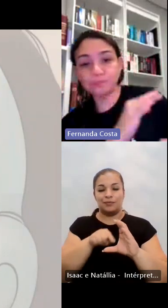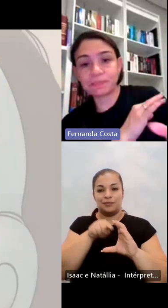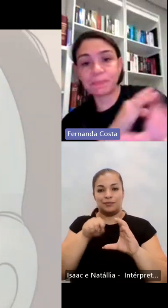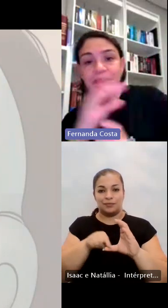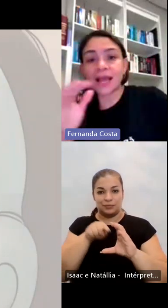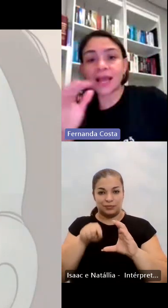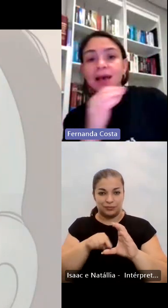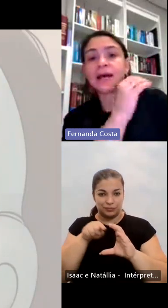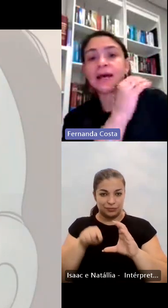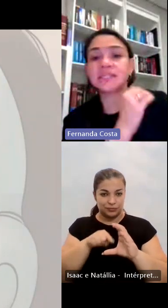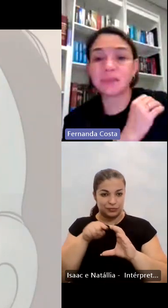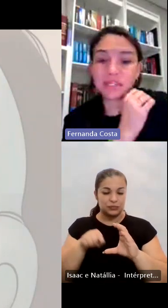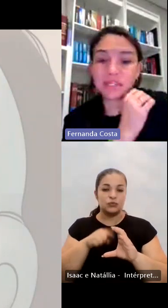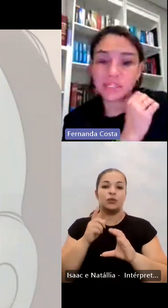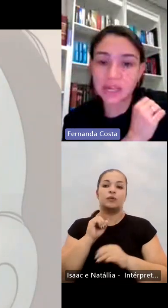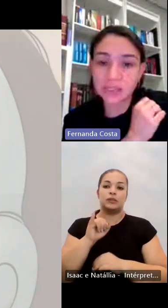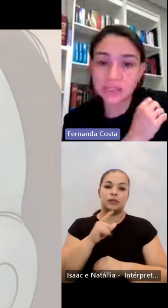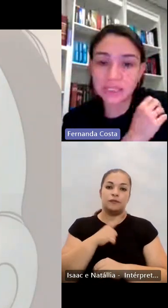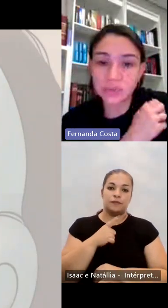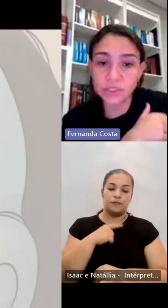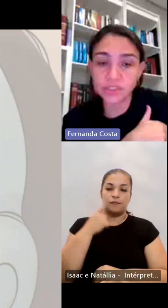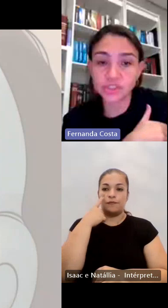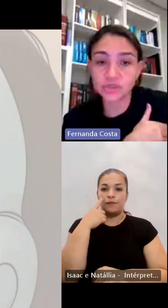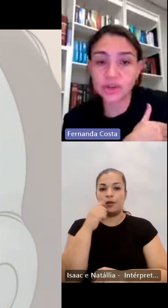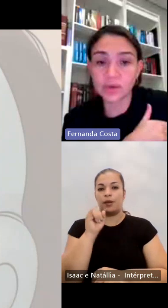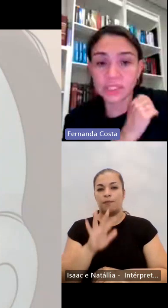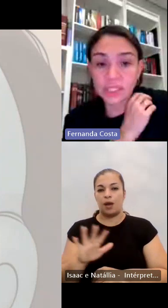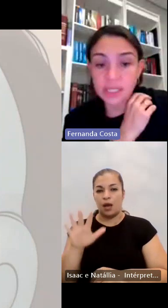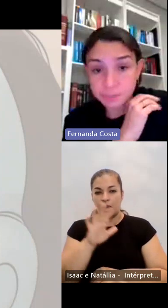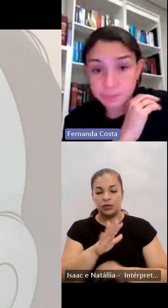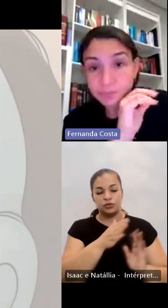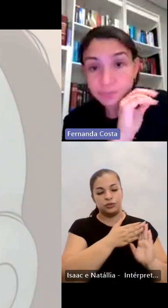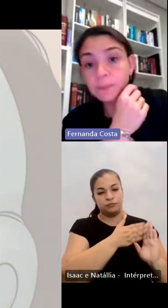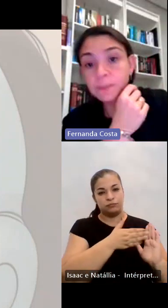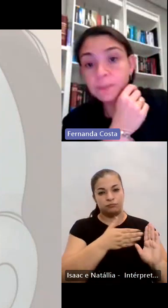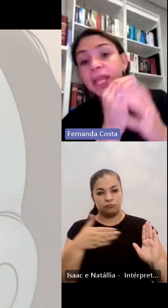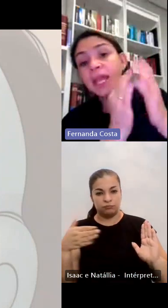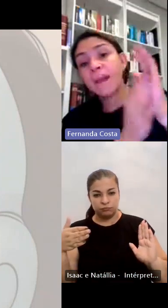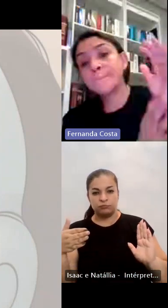se a gente pegar as imagens lá anteriores, a gente vai conseguir